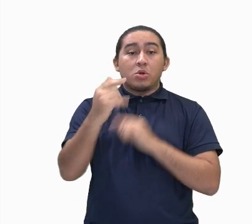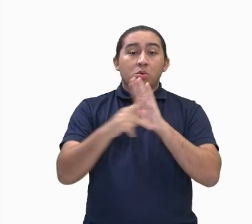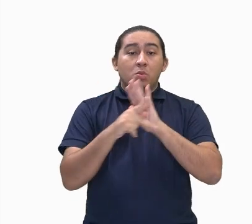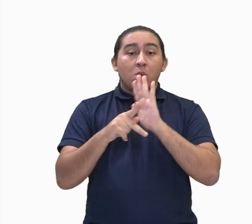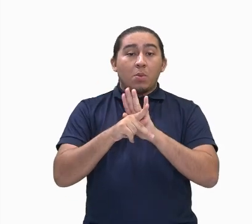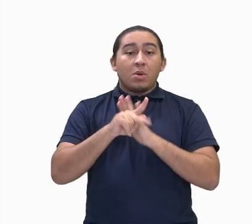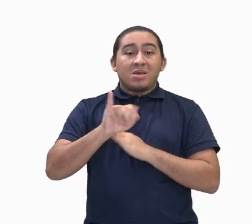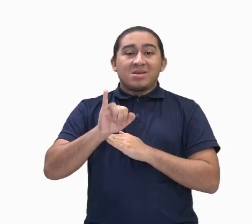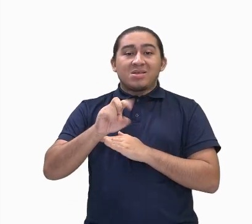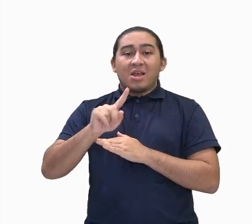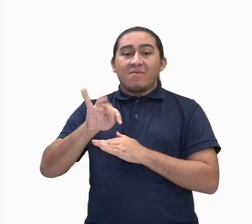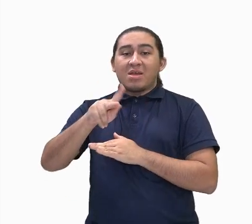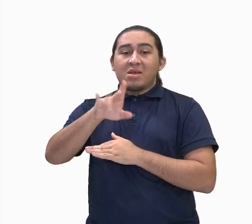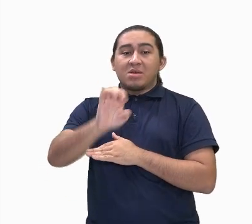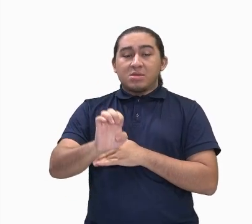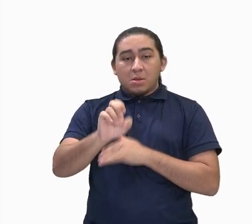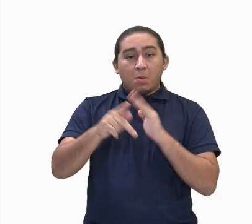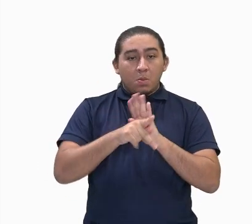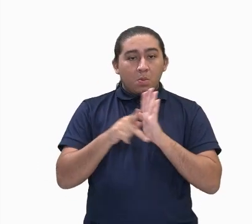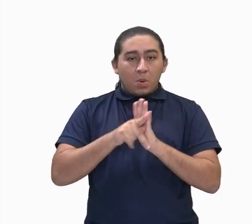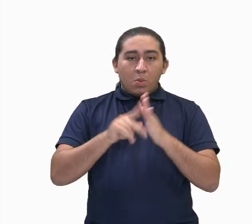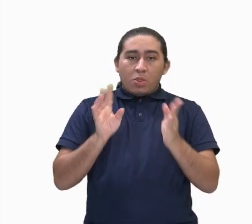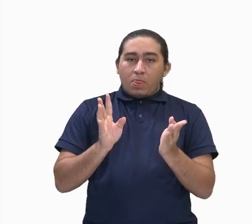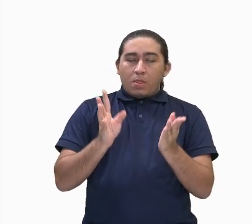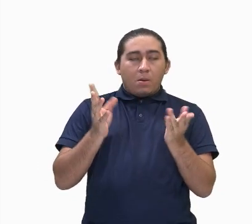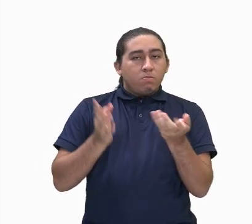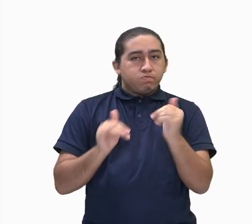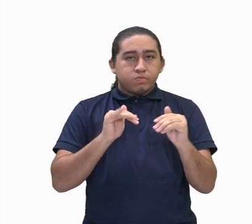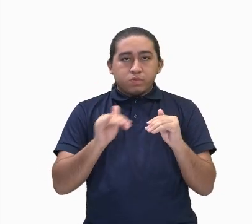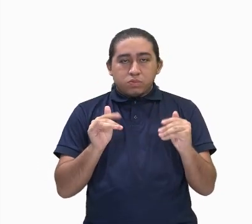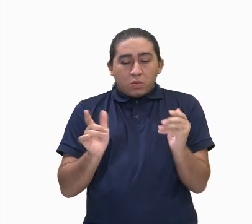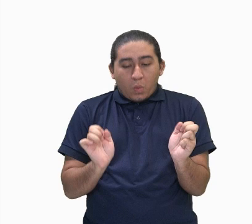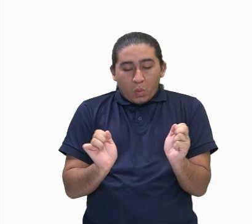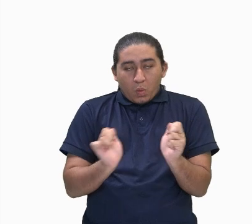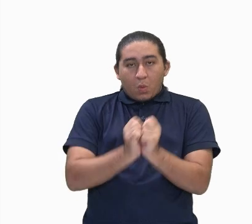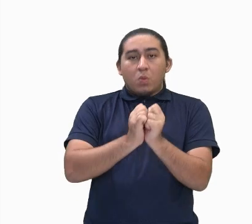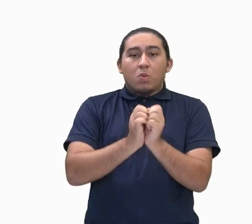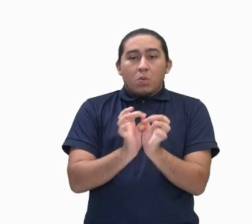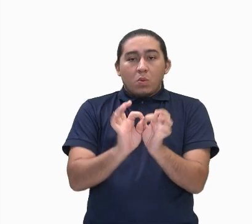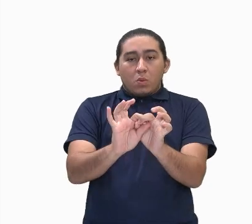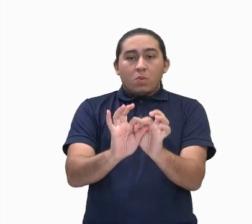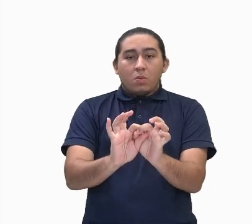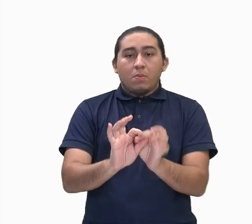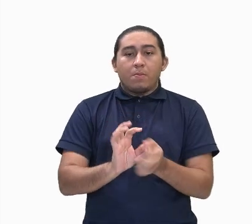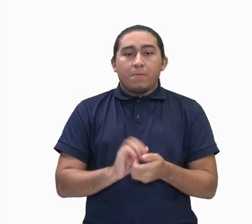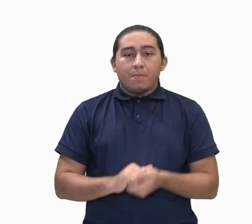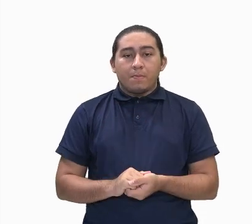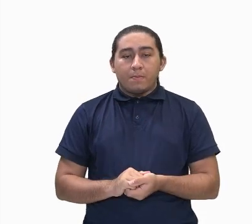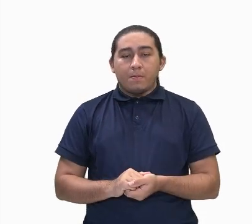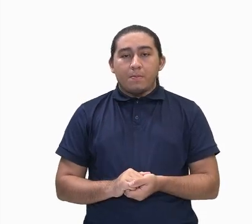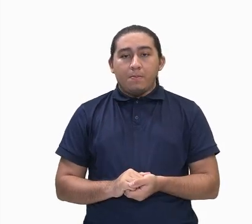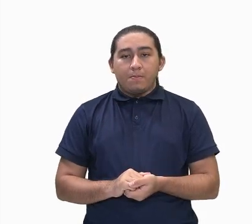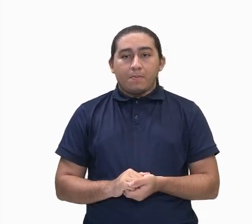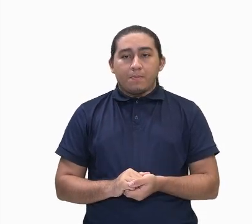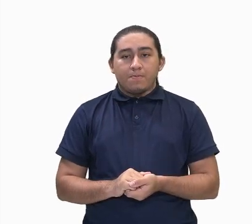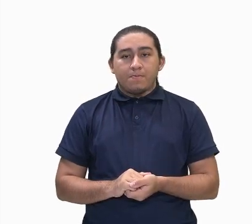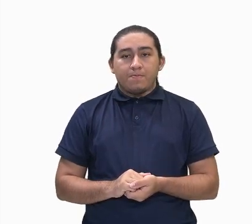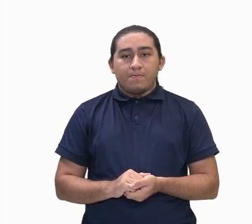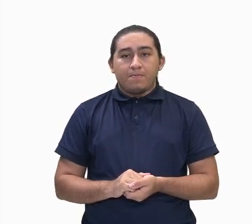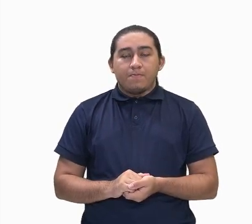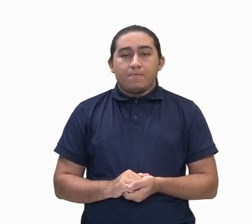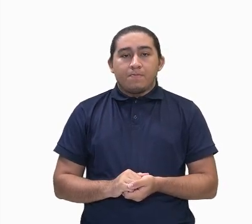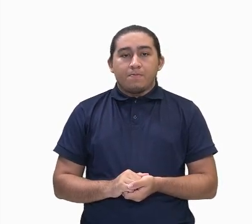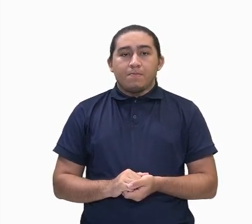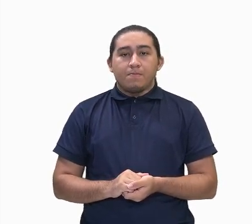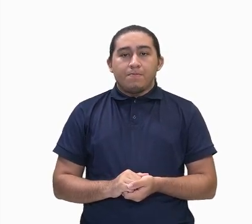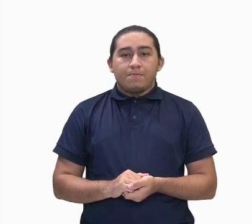demais tecidos, dando-lhes sustentação e conjunto. Então olha só. O que a gente está observando aí, né? Que esse tecido conjuntivo,